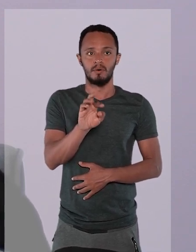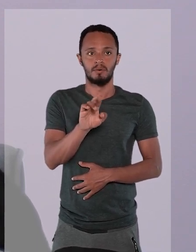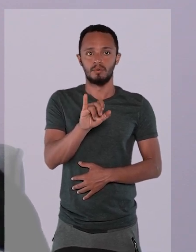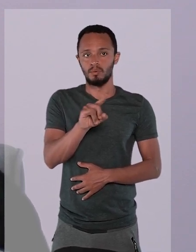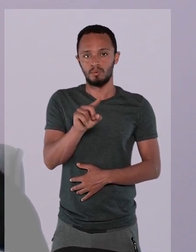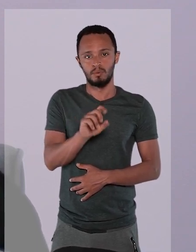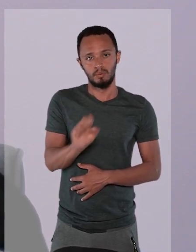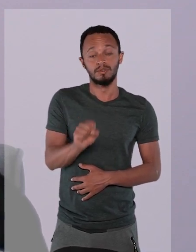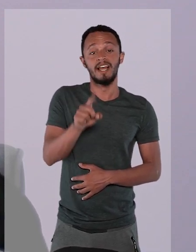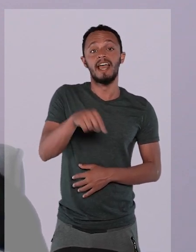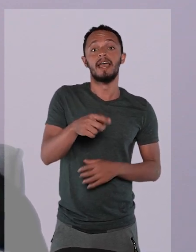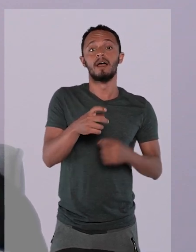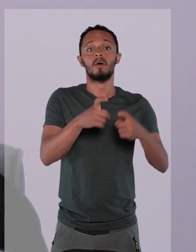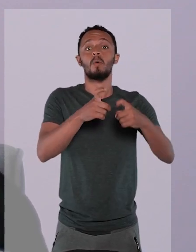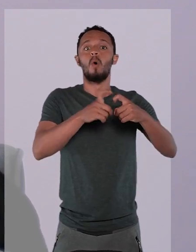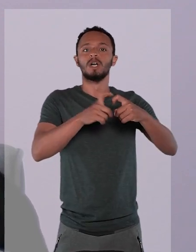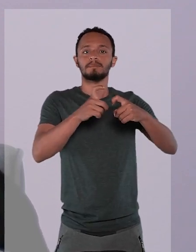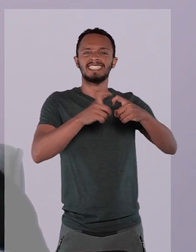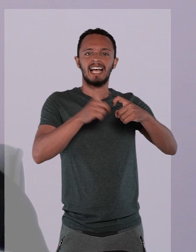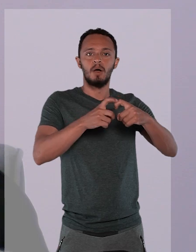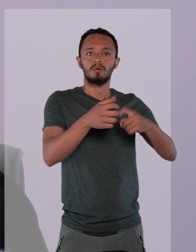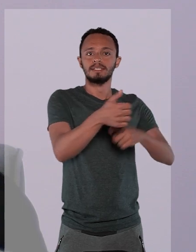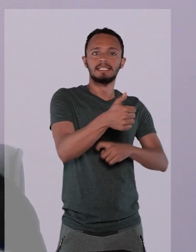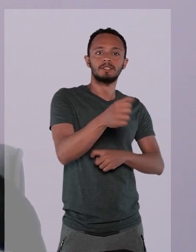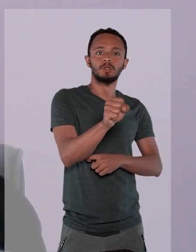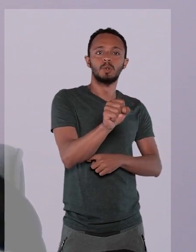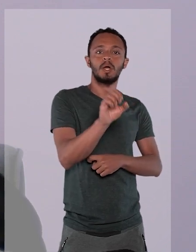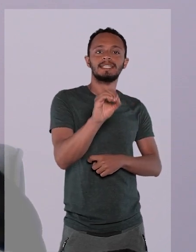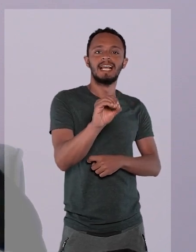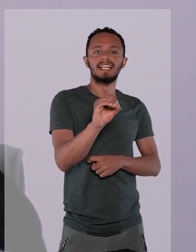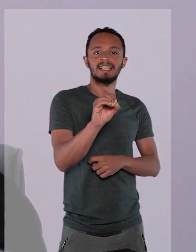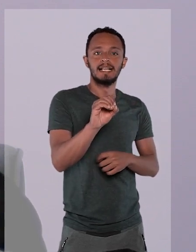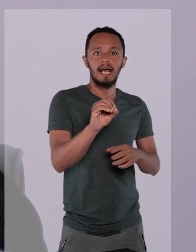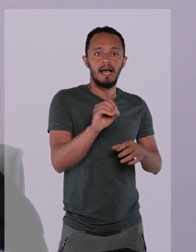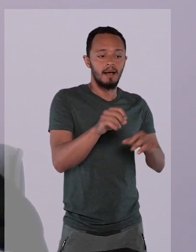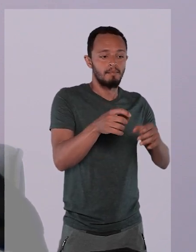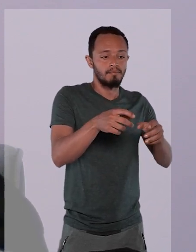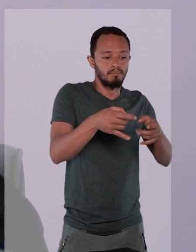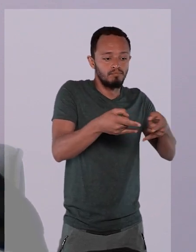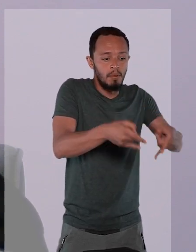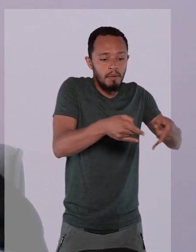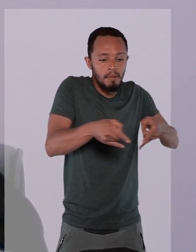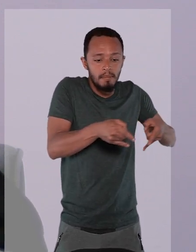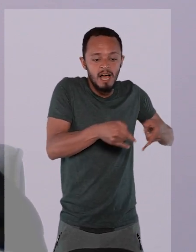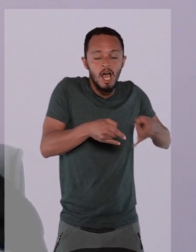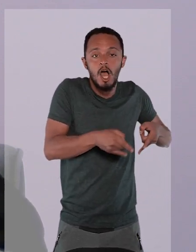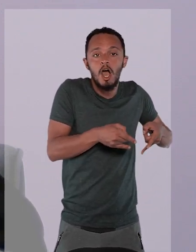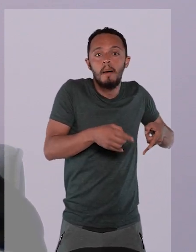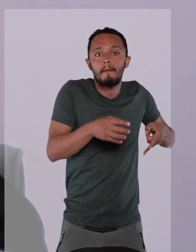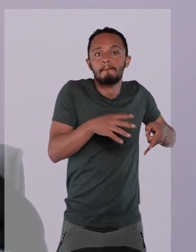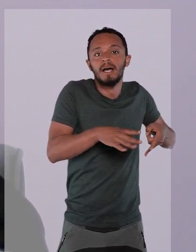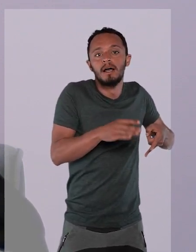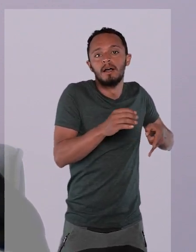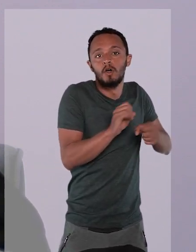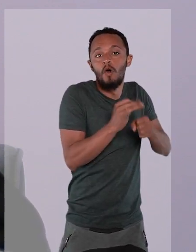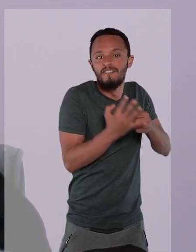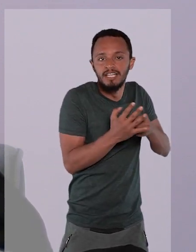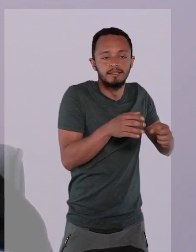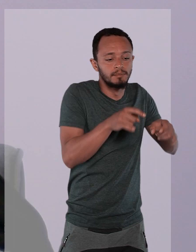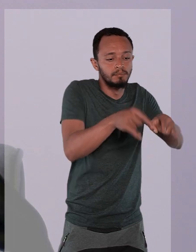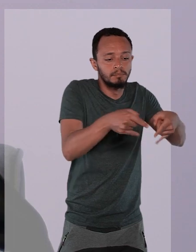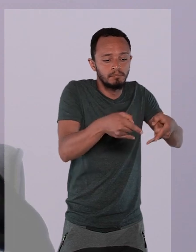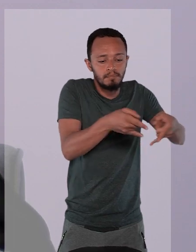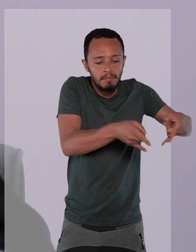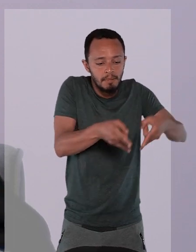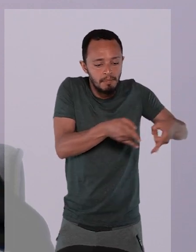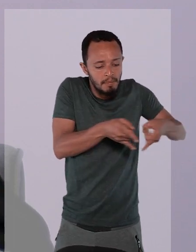com 190 leitos para Covid, com 100% de ocupação, recebeu dinheiro privado. Nós fizemos